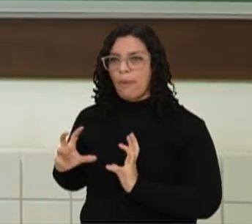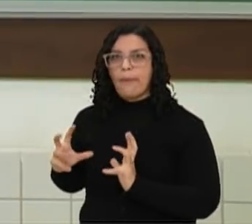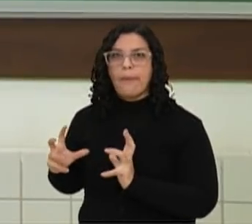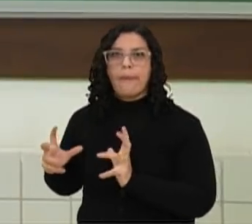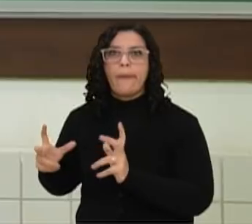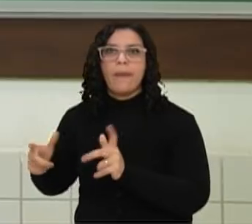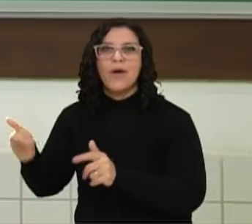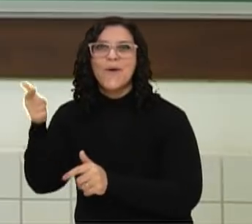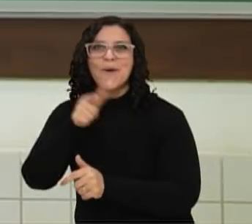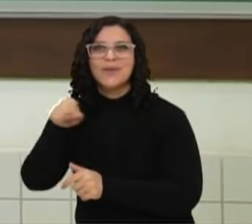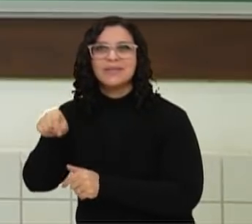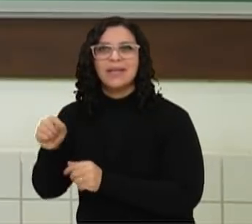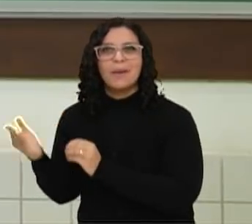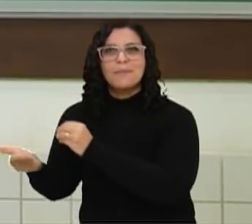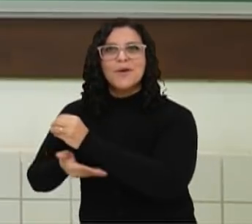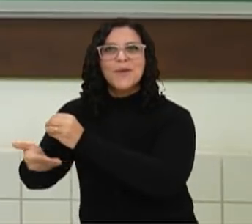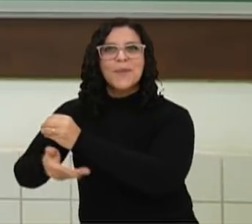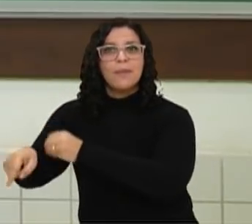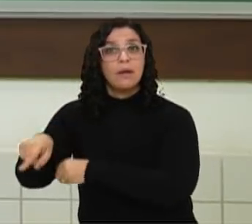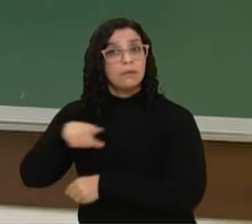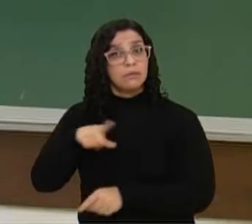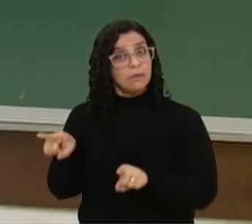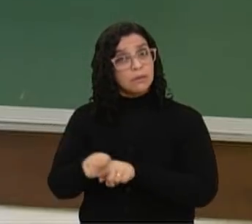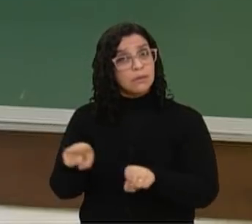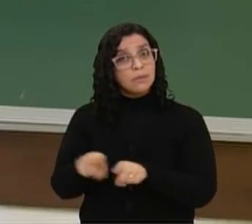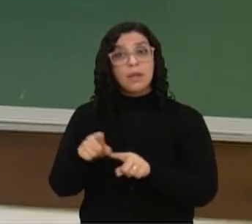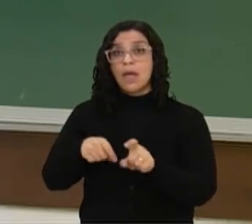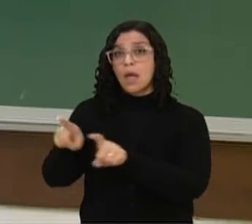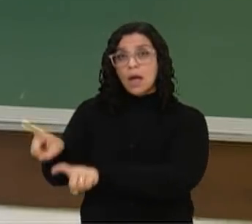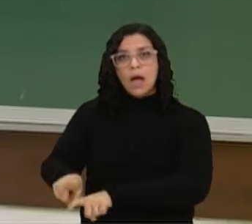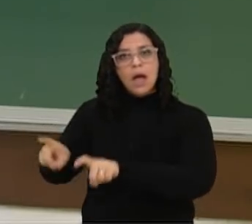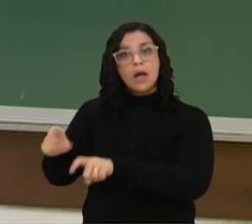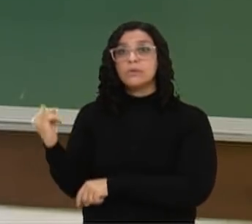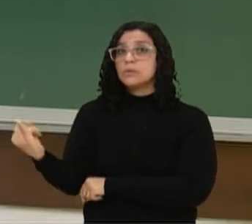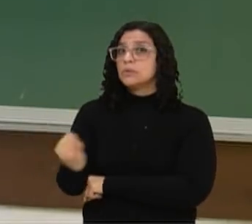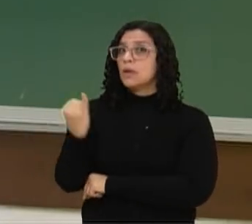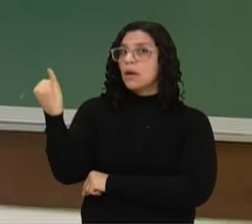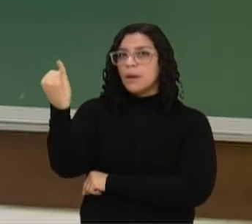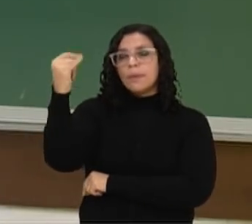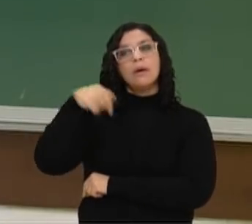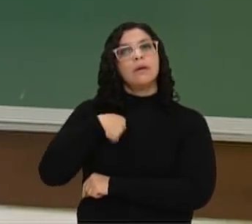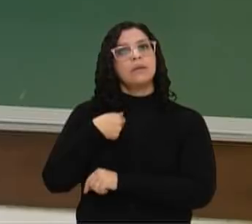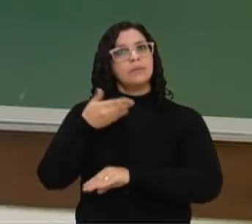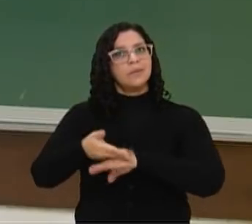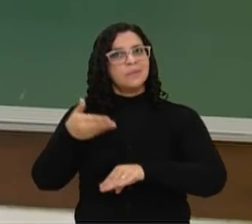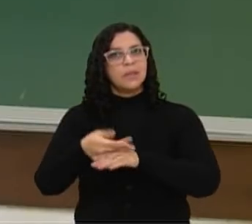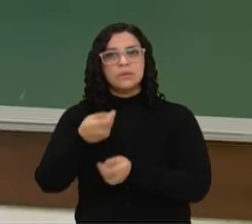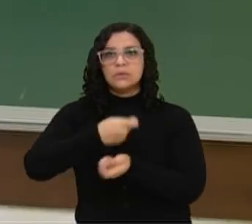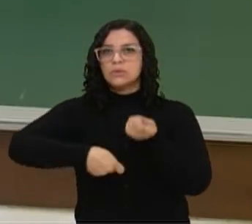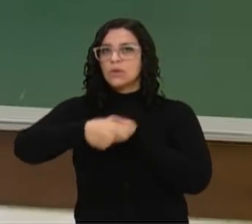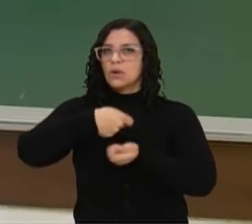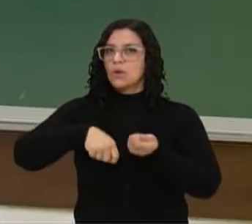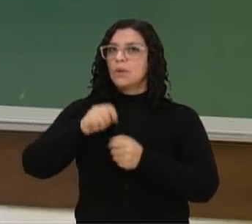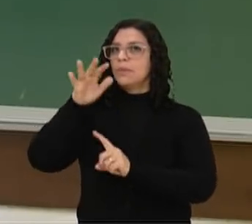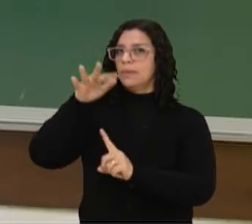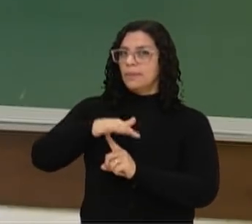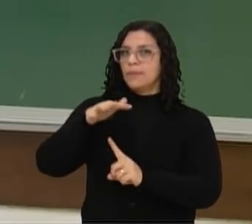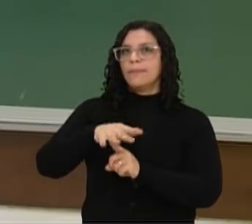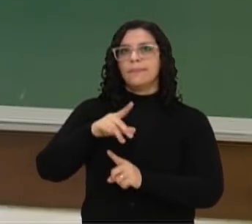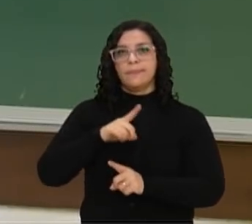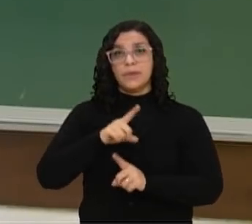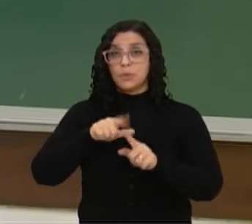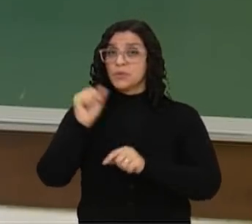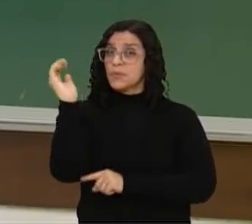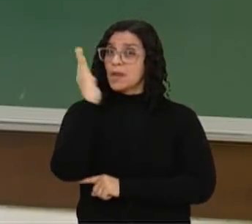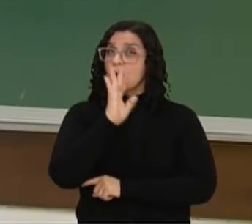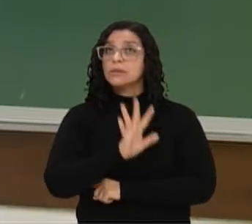termo que a gente chama de agronegócio e que é extremamente importante para as atividades econômicas do estado do Paraná e